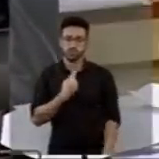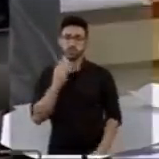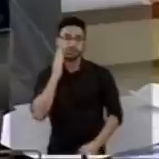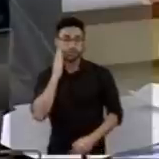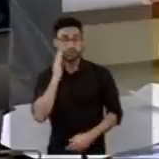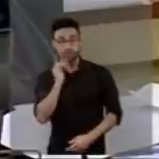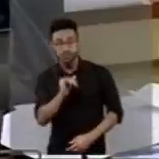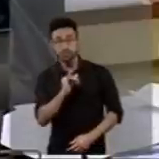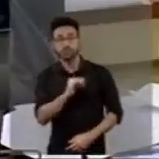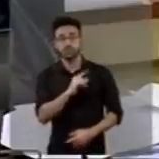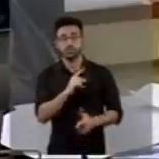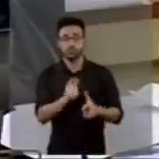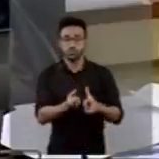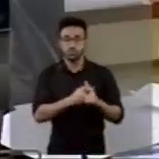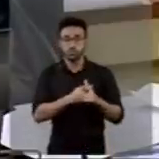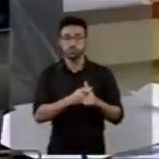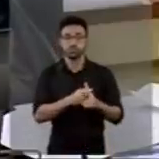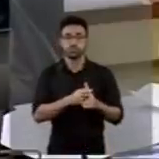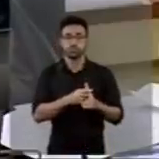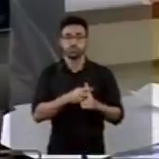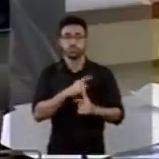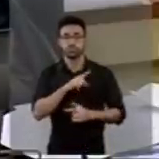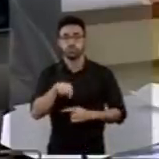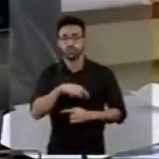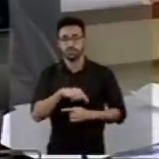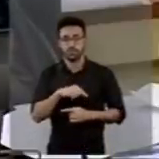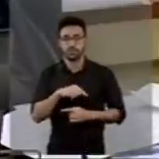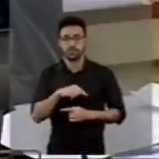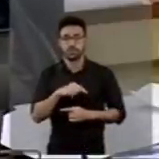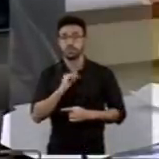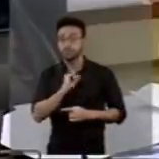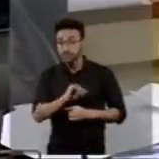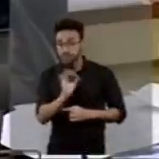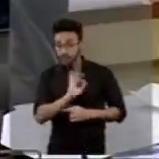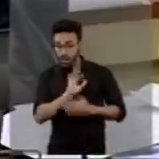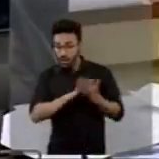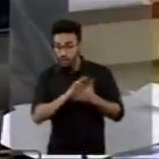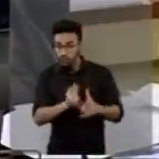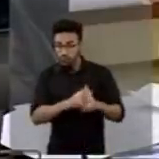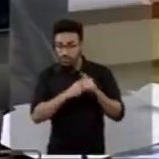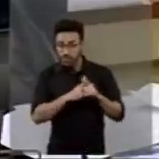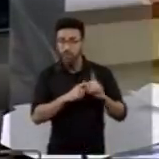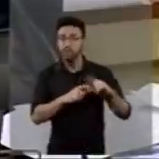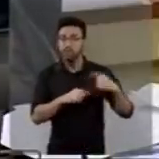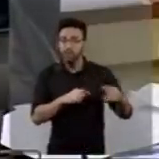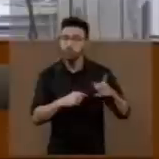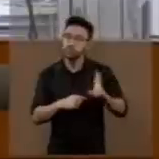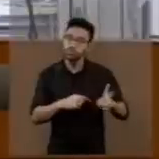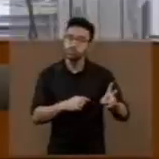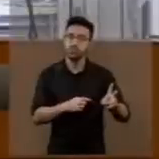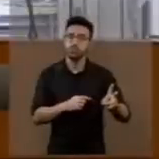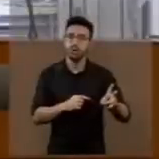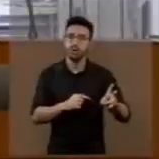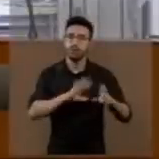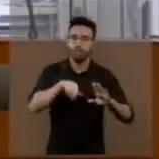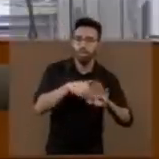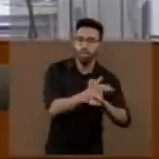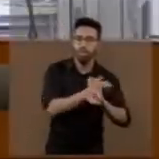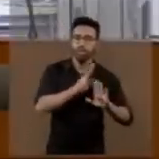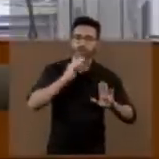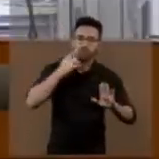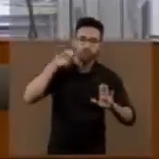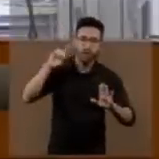efeito suspensivo não posterga, sobremodo, uma atividade ilícita. O ministro Ricardo Lewandowski, que é o pedivista no